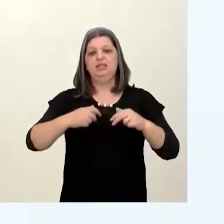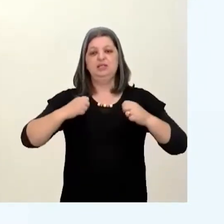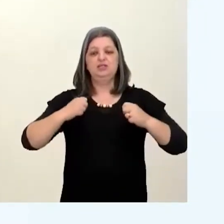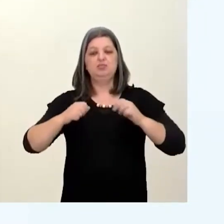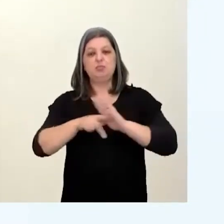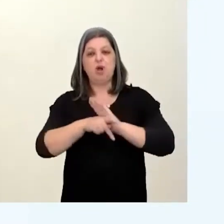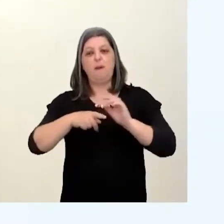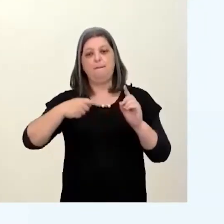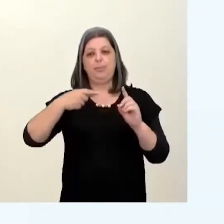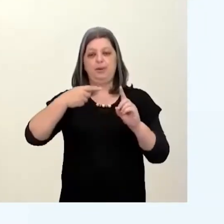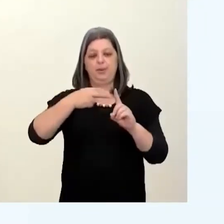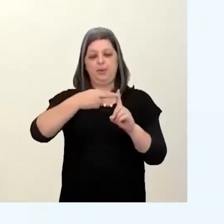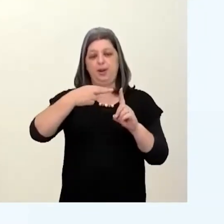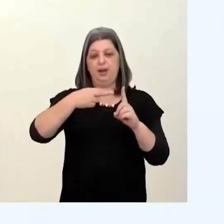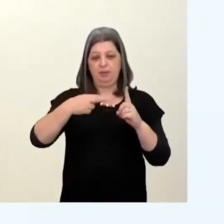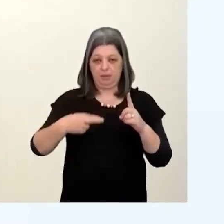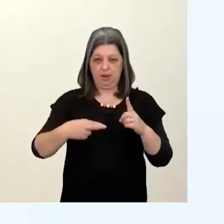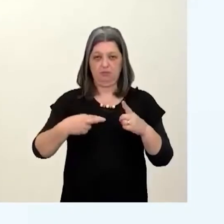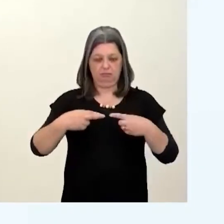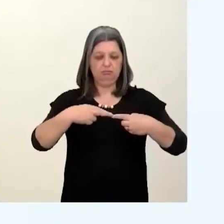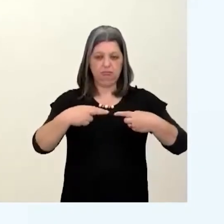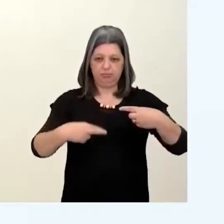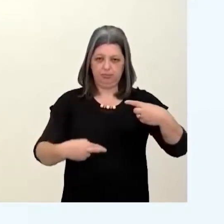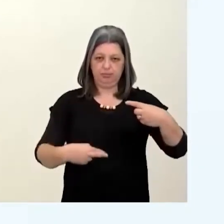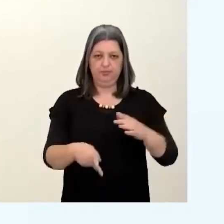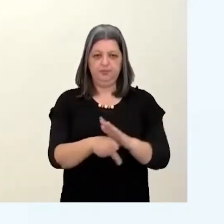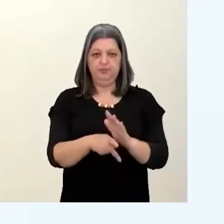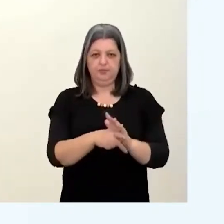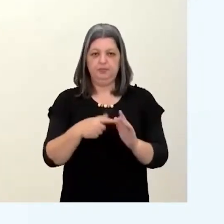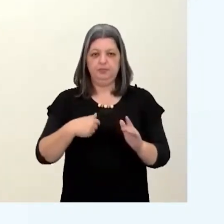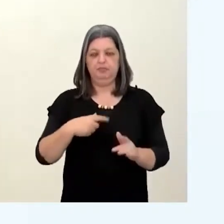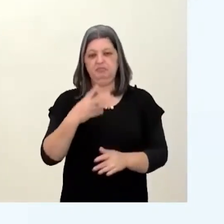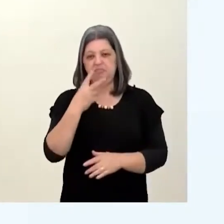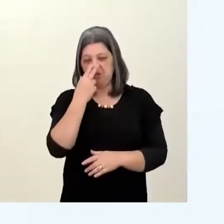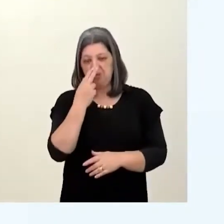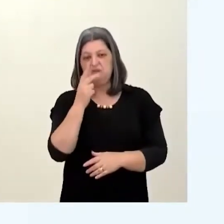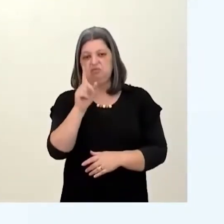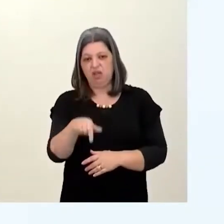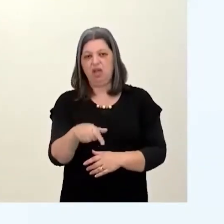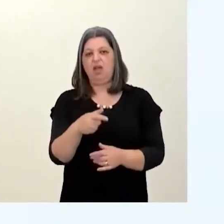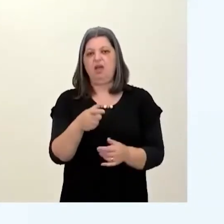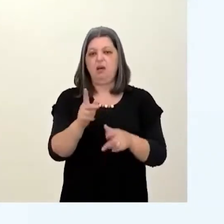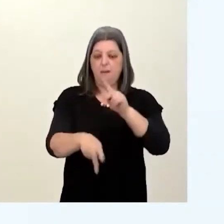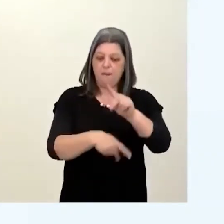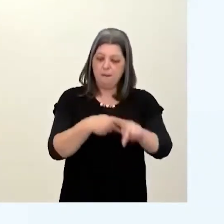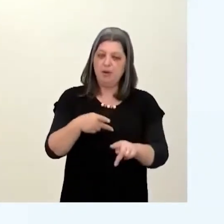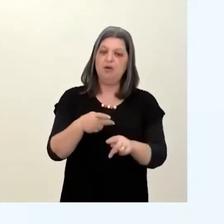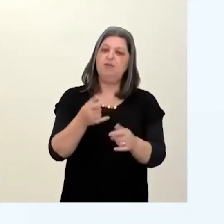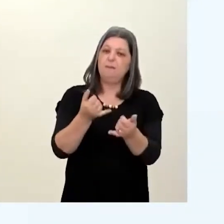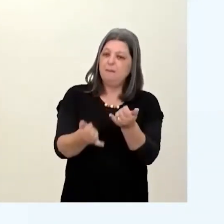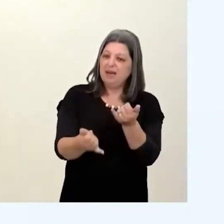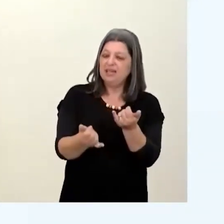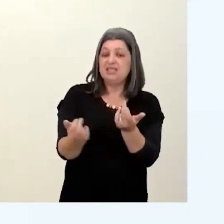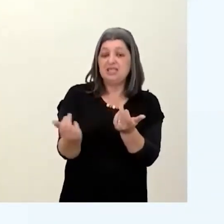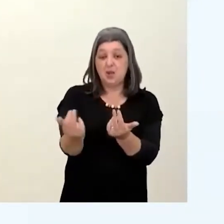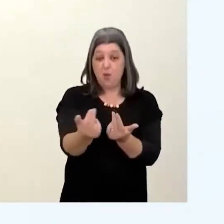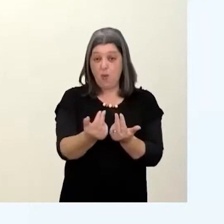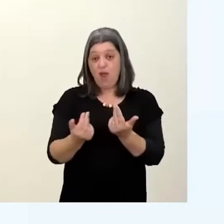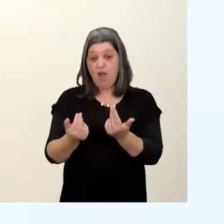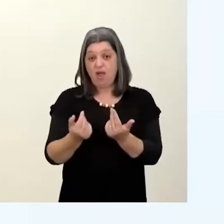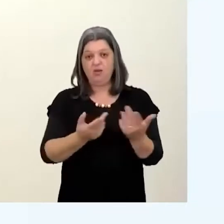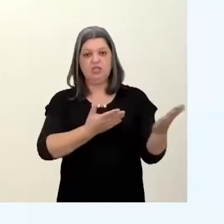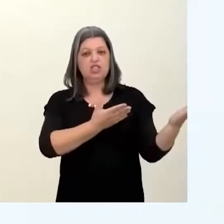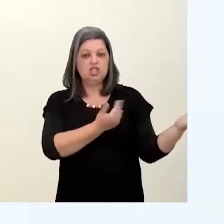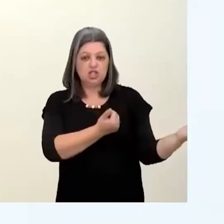aí, o que eu acho mais incrível é o mesmo público, the main recipient, né? São